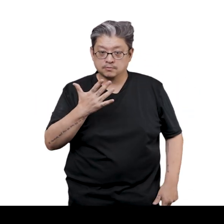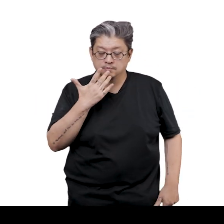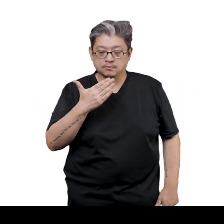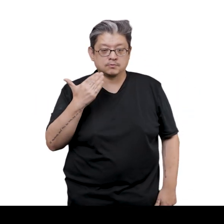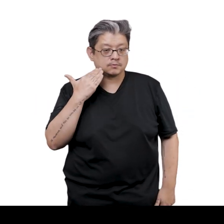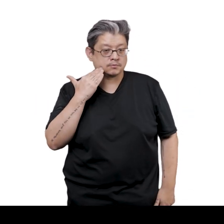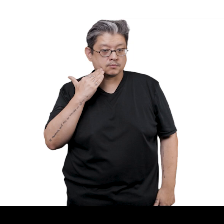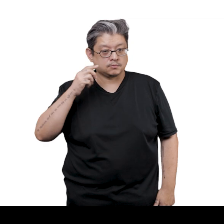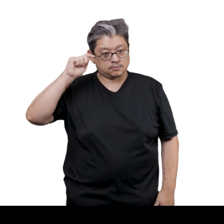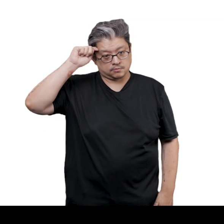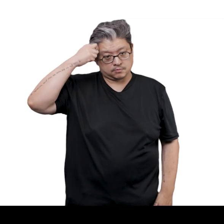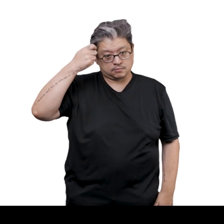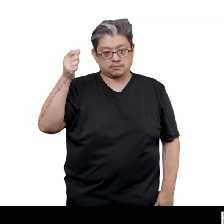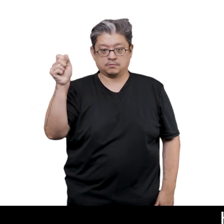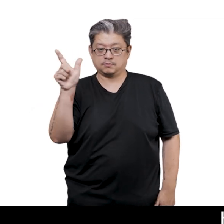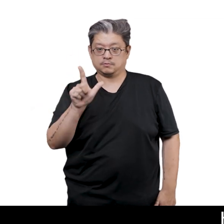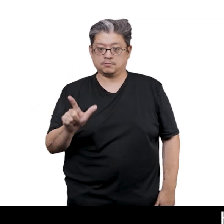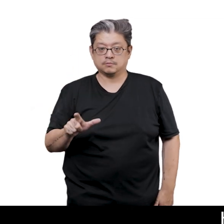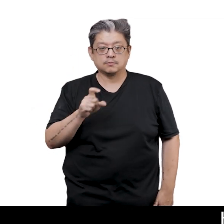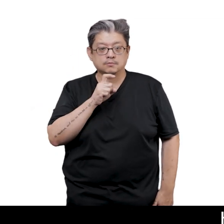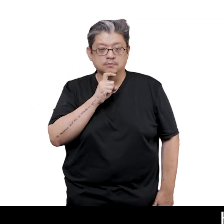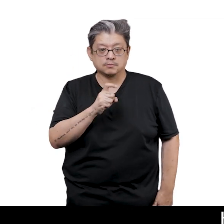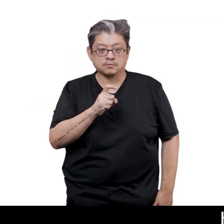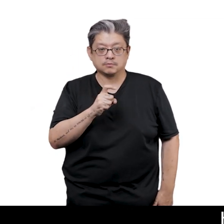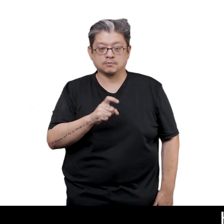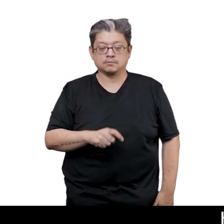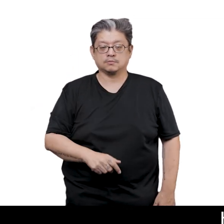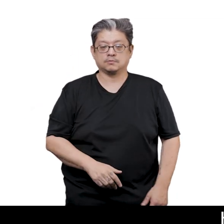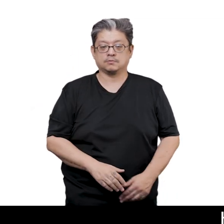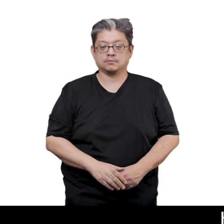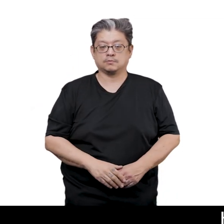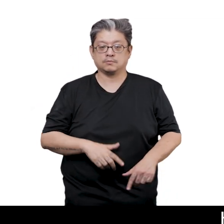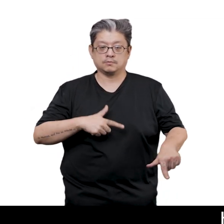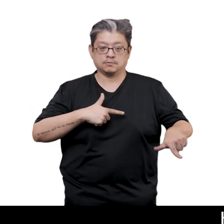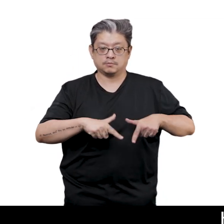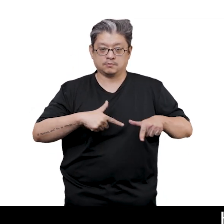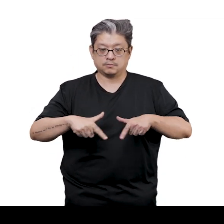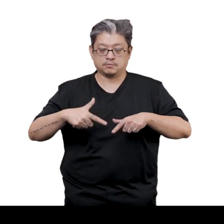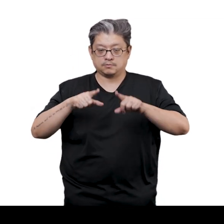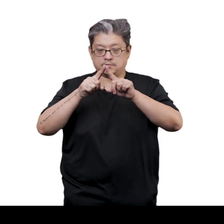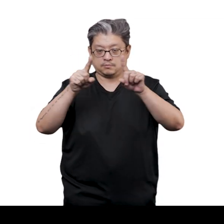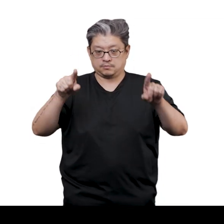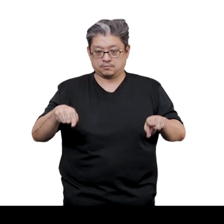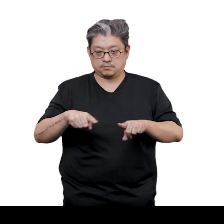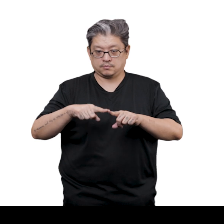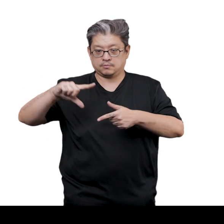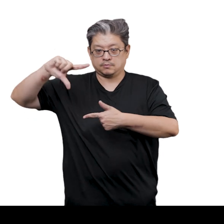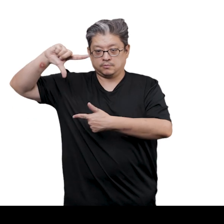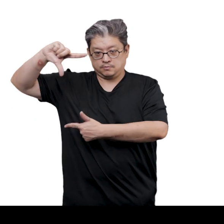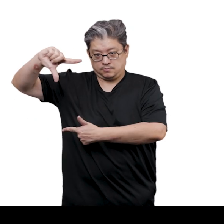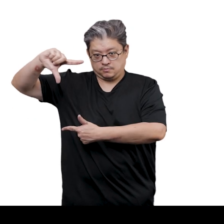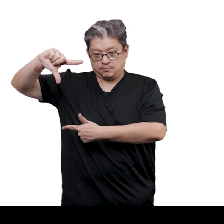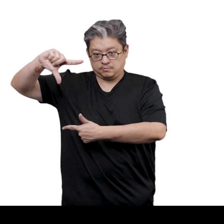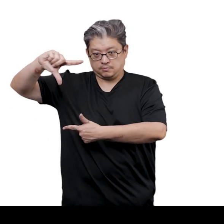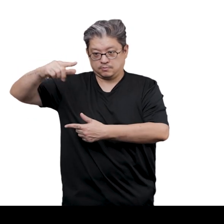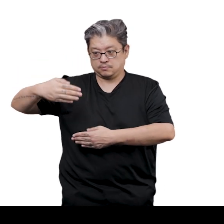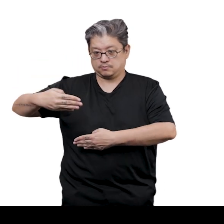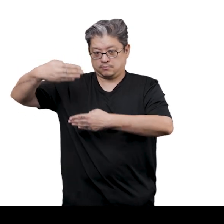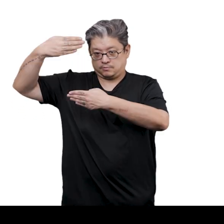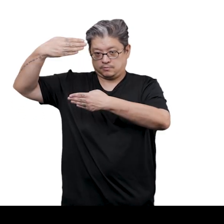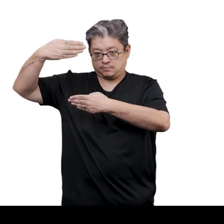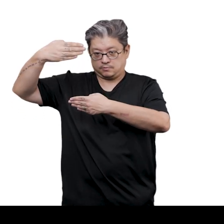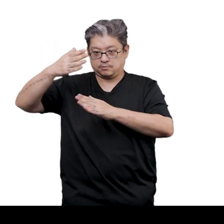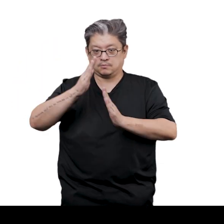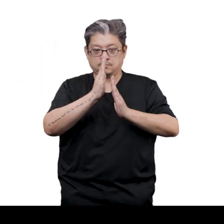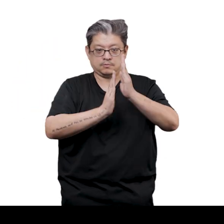azul e verde. Há trabalhos também expostos nas paredes ao fundo e à esquerda de quem sai dos